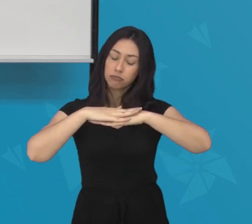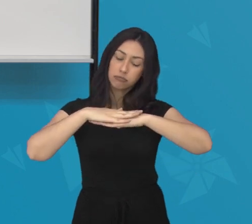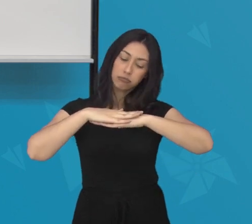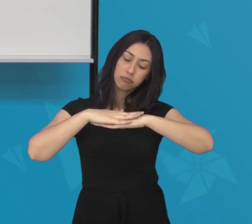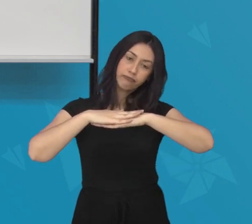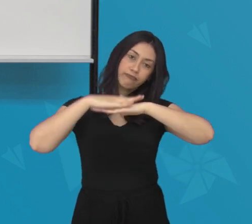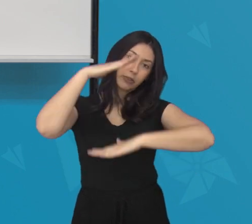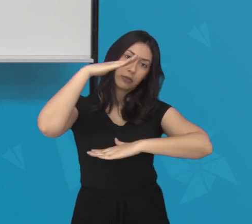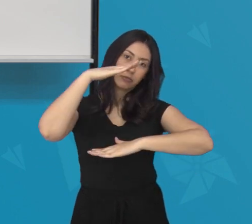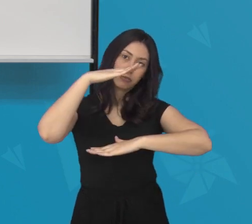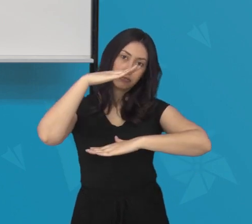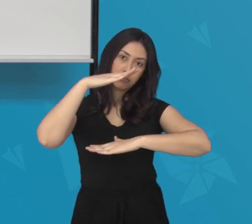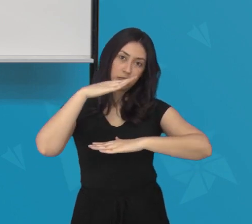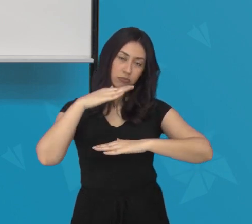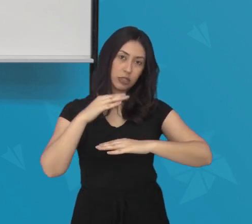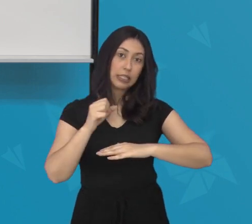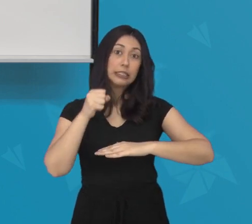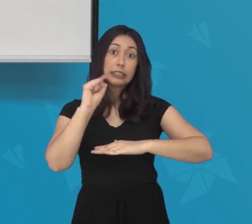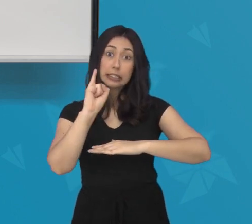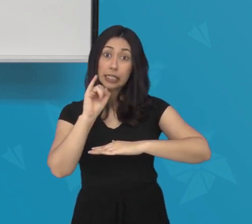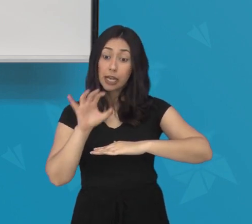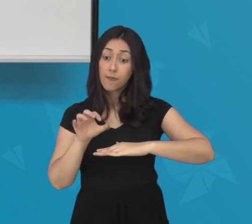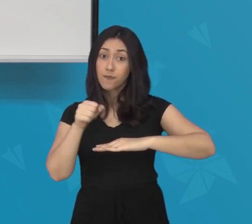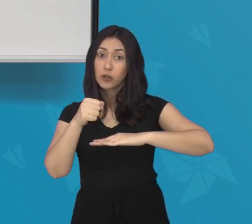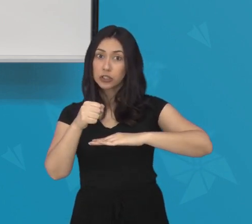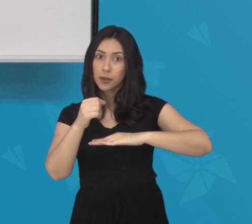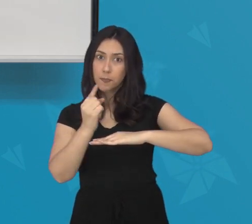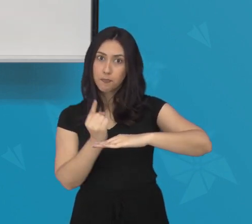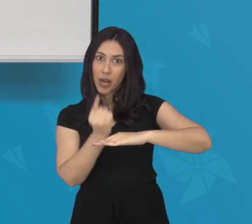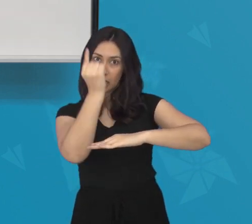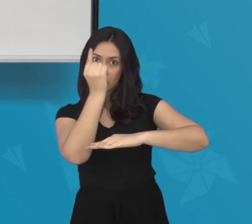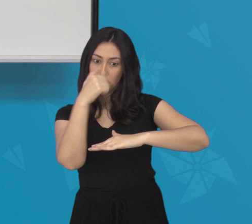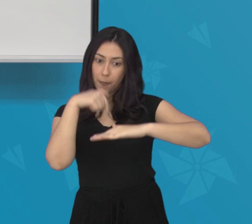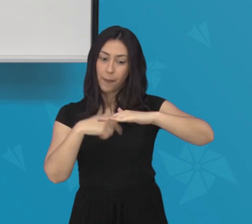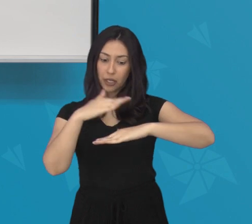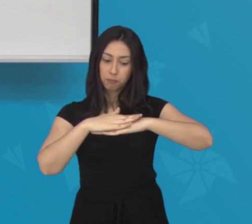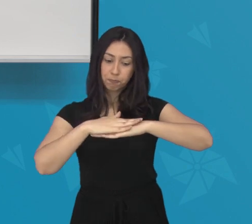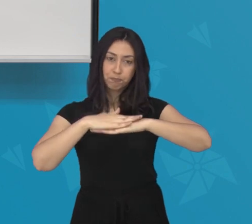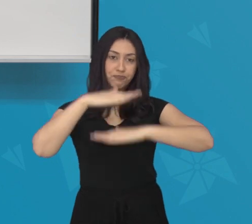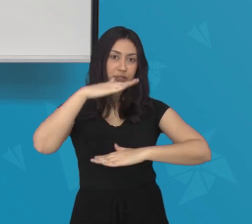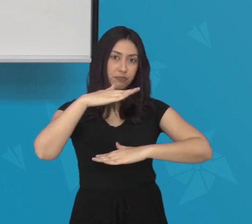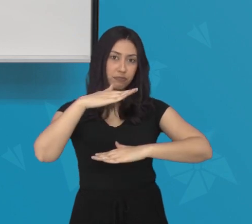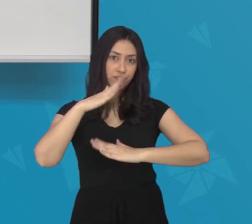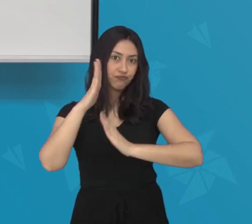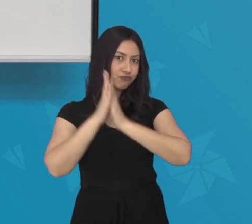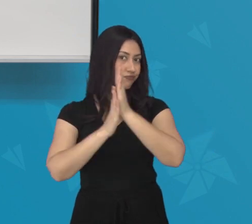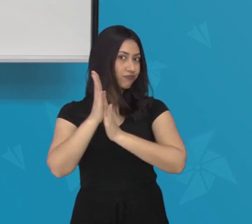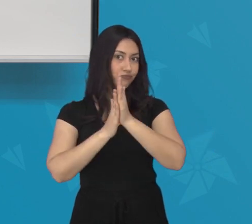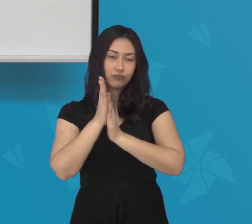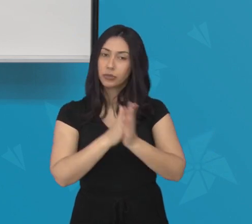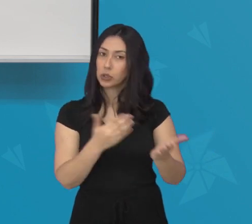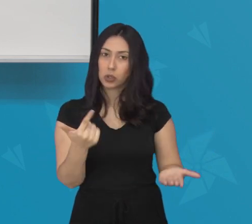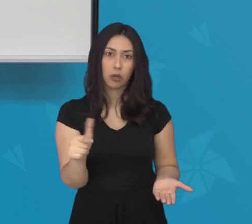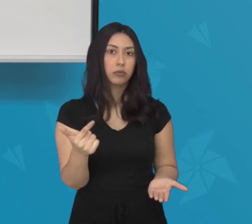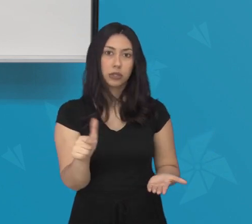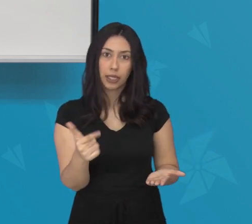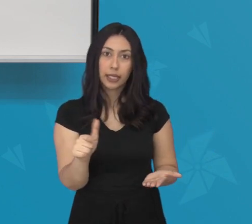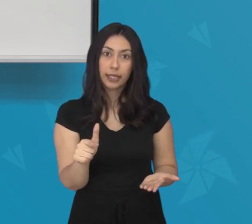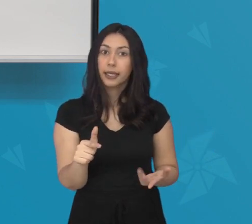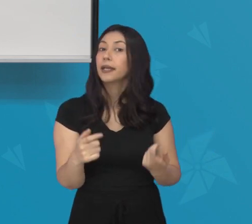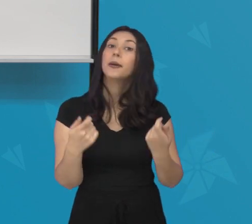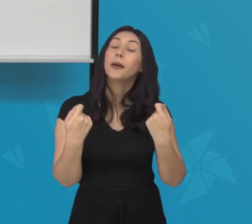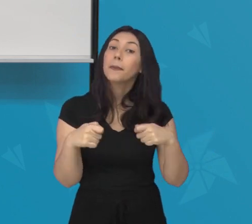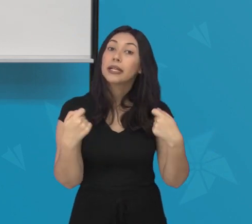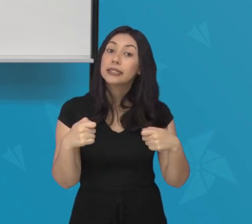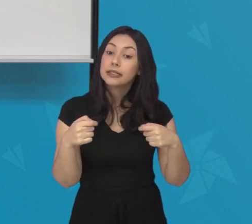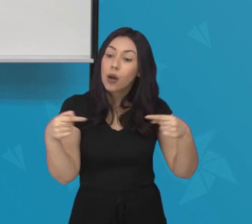descolar essas duas superfícies, eu não tenho força de atrito. Posso ter outras forças, beleza, mas força de atrito não. A força de atrito está sempre